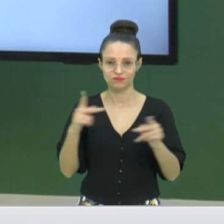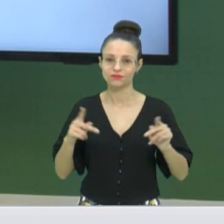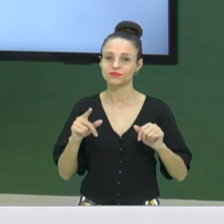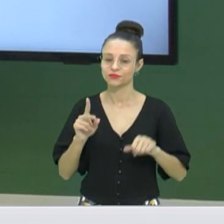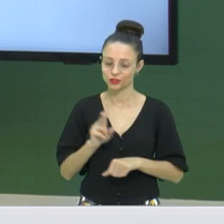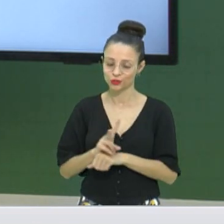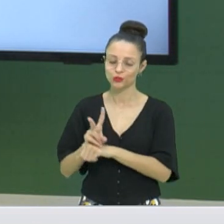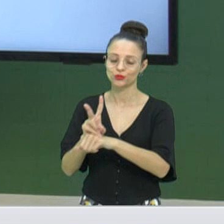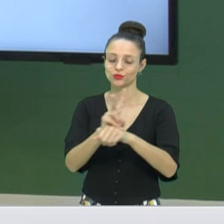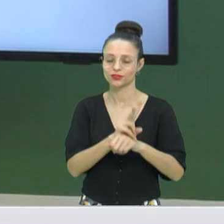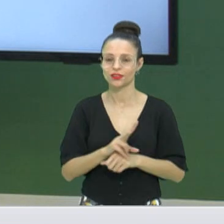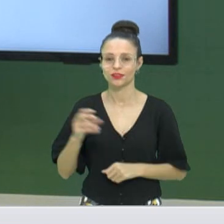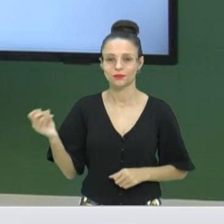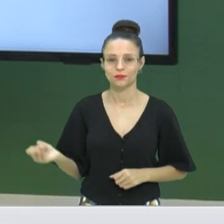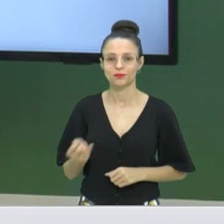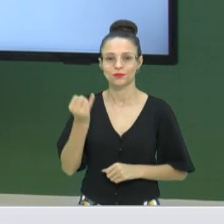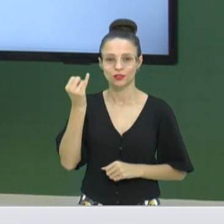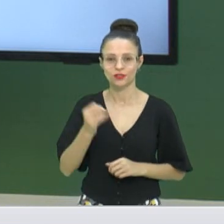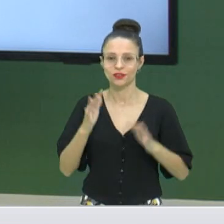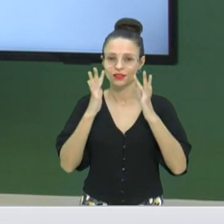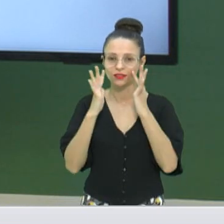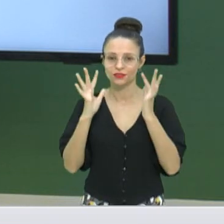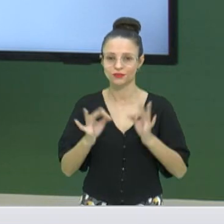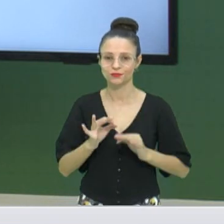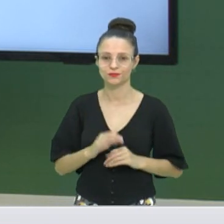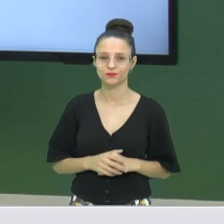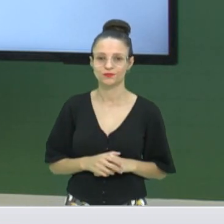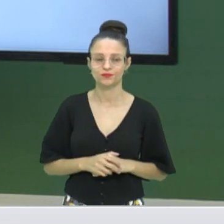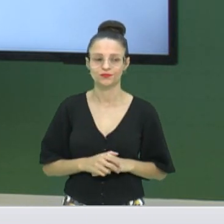que tomar todos esses cuidados e estarmos atentos, né?